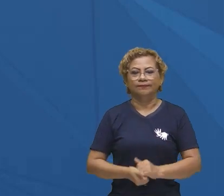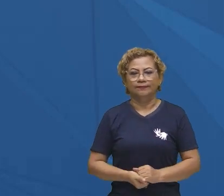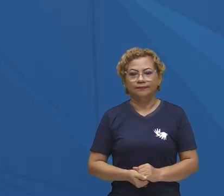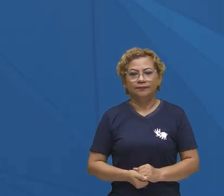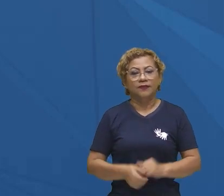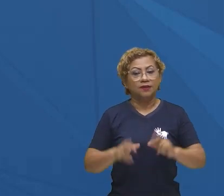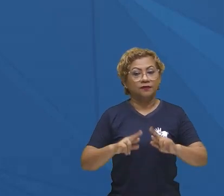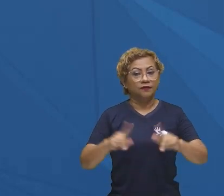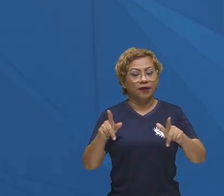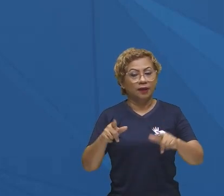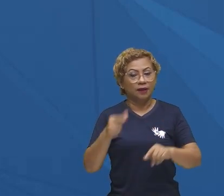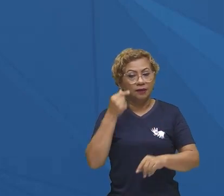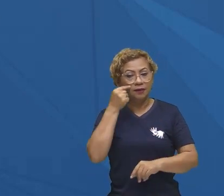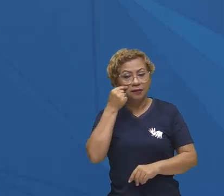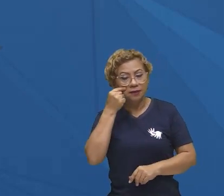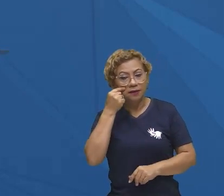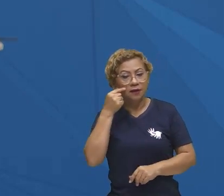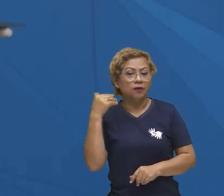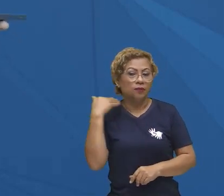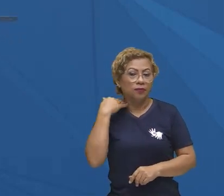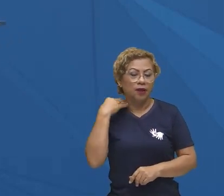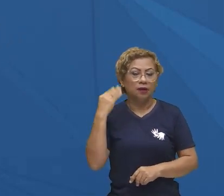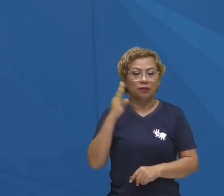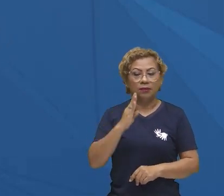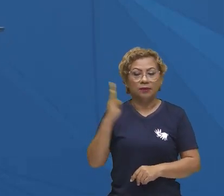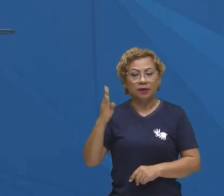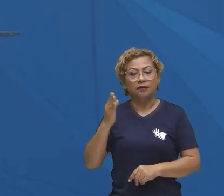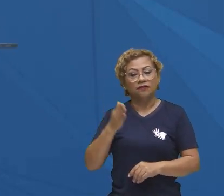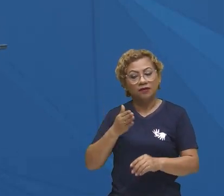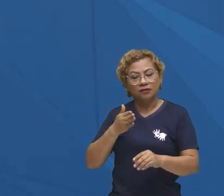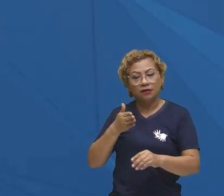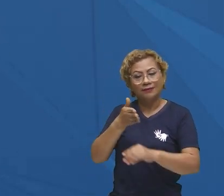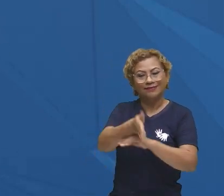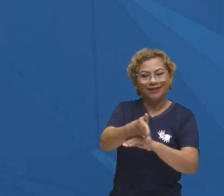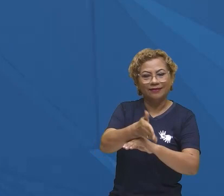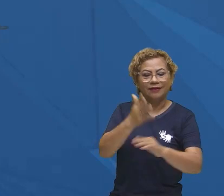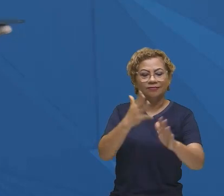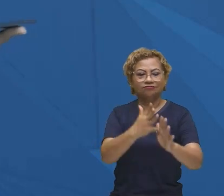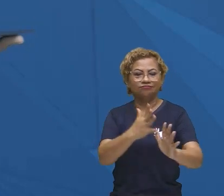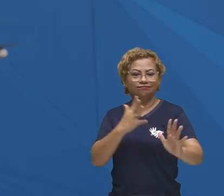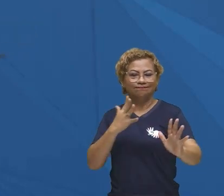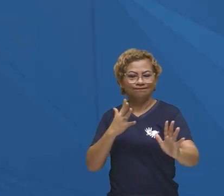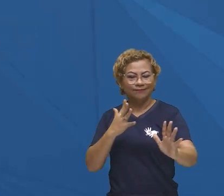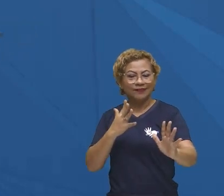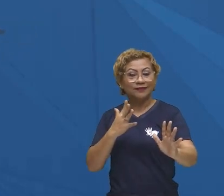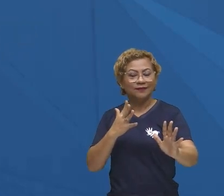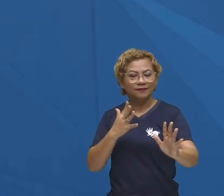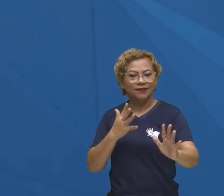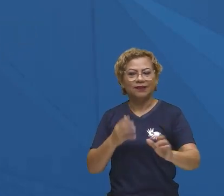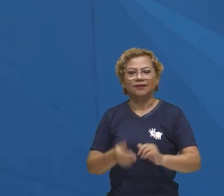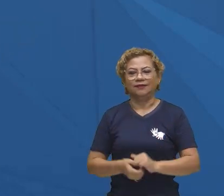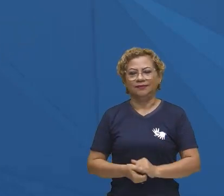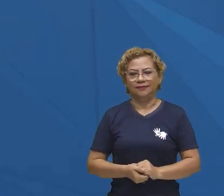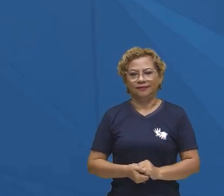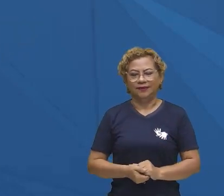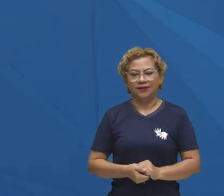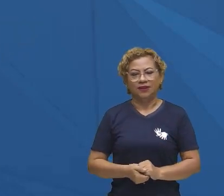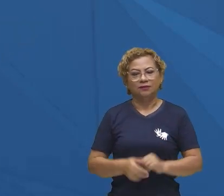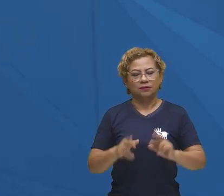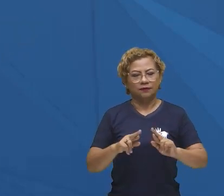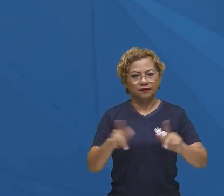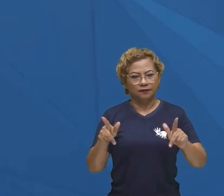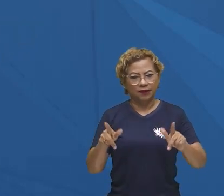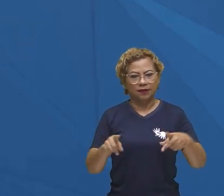Diferente do outro banco, onde você às vezes precisa ir, enfrentar fila, levar documentos físicos, né, impressos. Nos bancos digitais, você